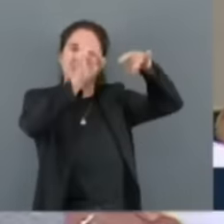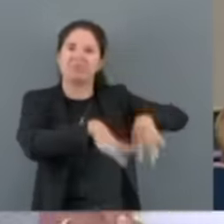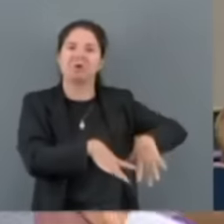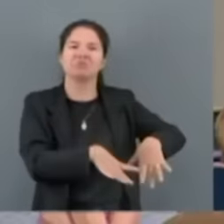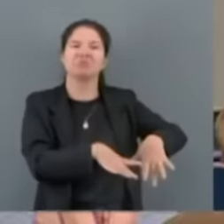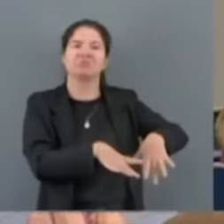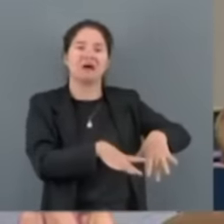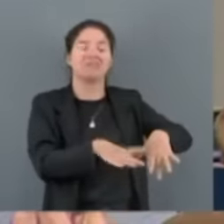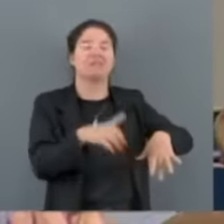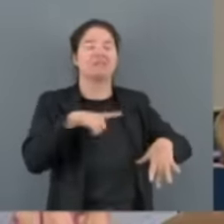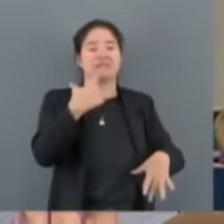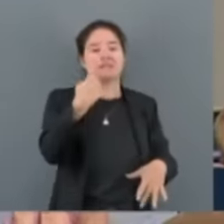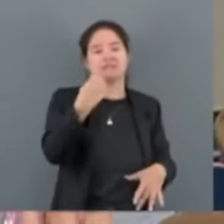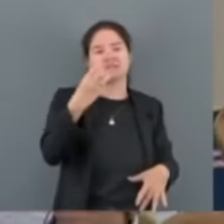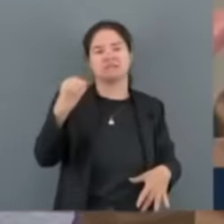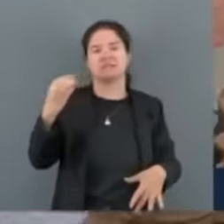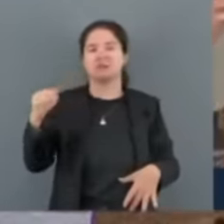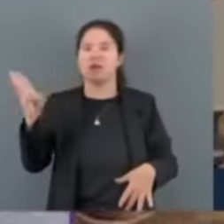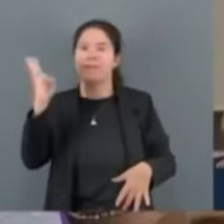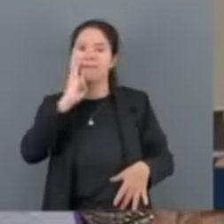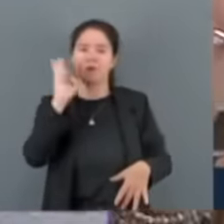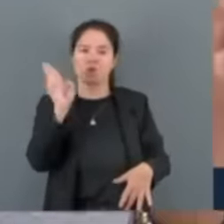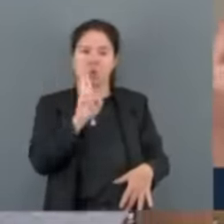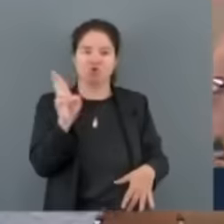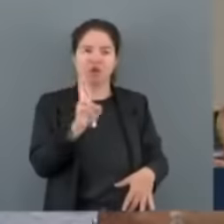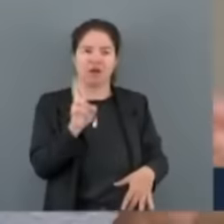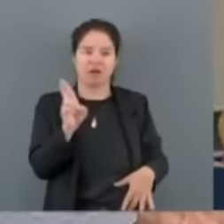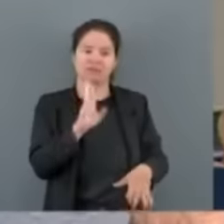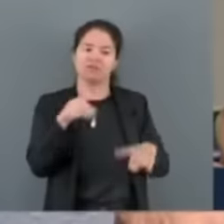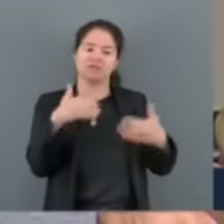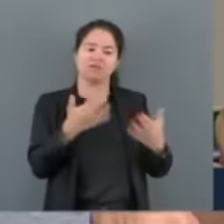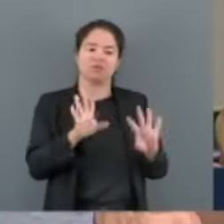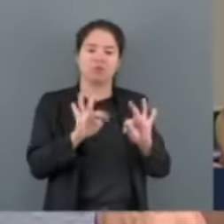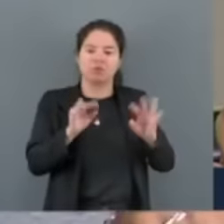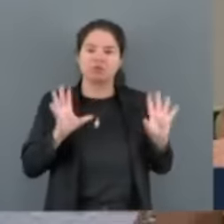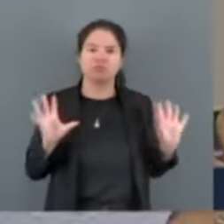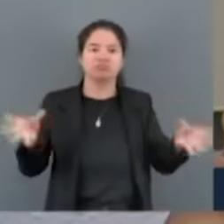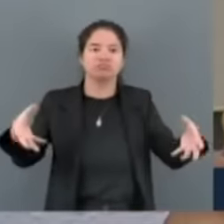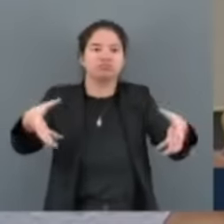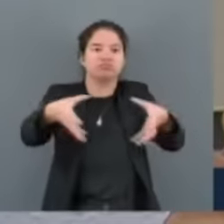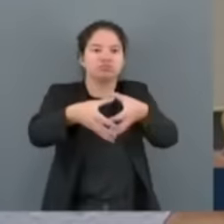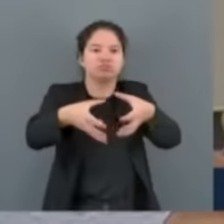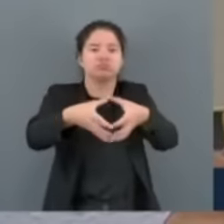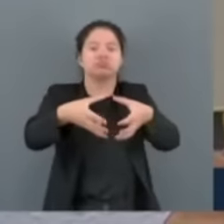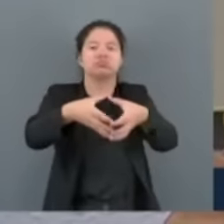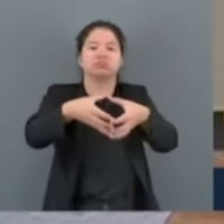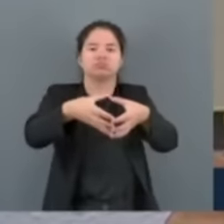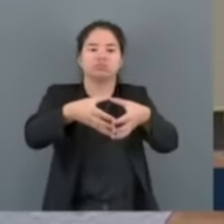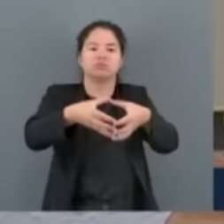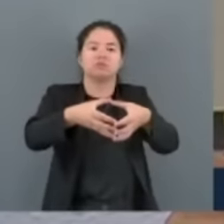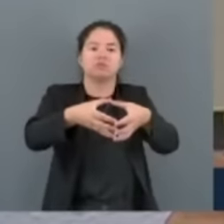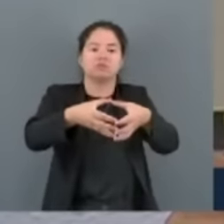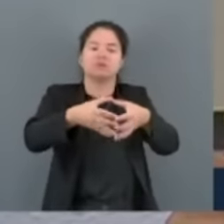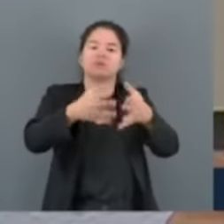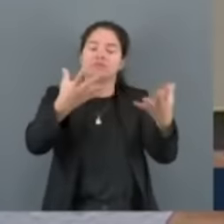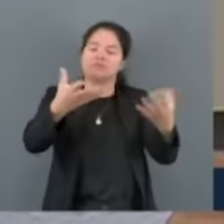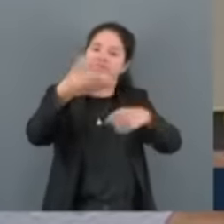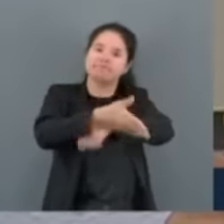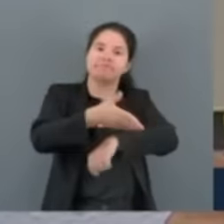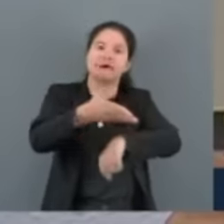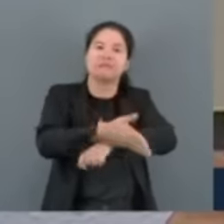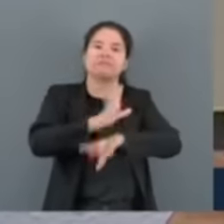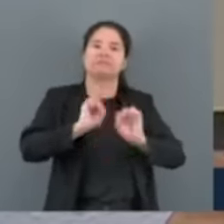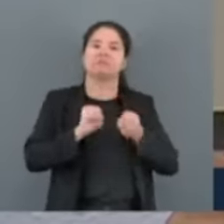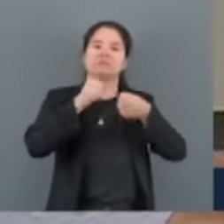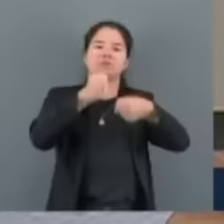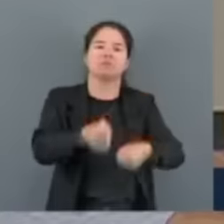está dentro do PAC. Então, além da Hemobras, é toda a rede, né, que participa desse esforço para que o